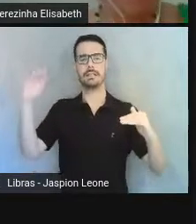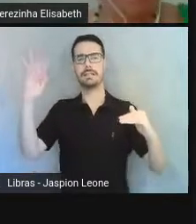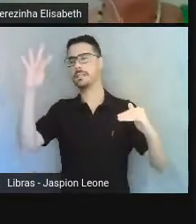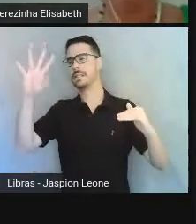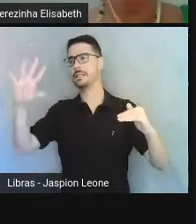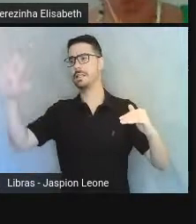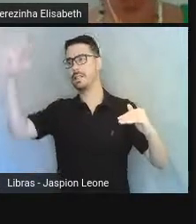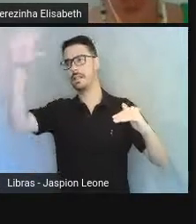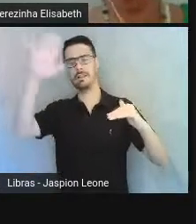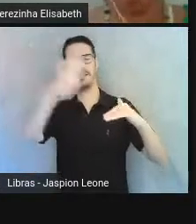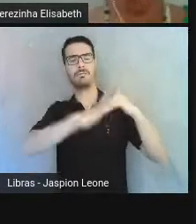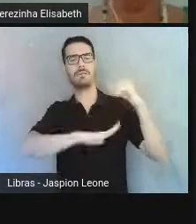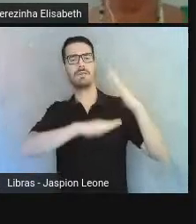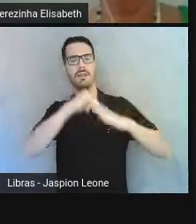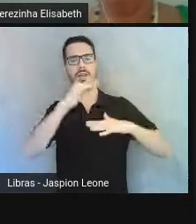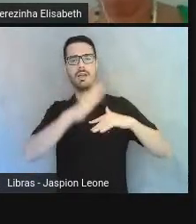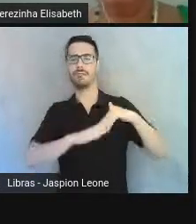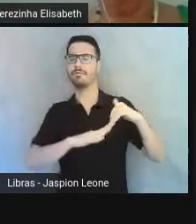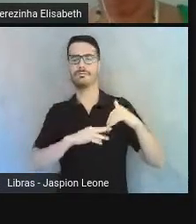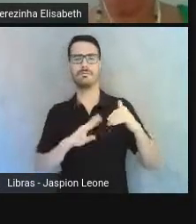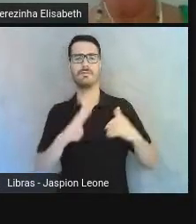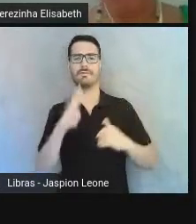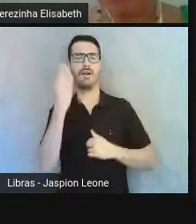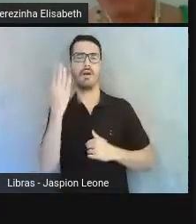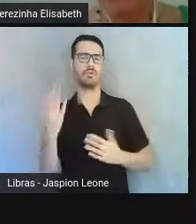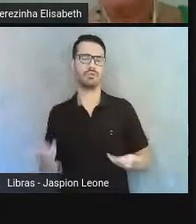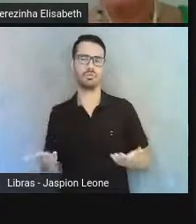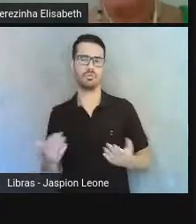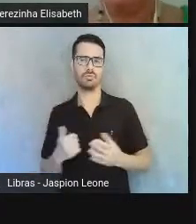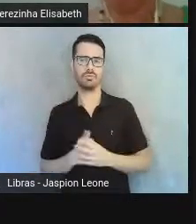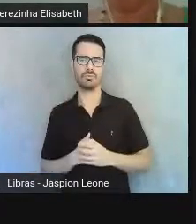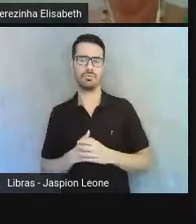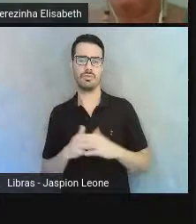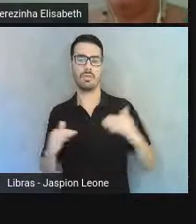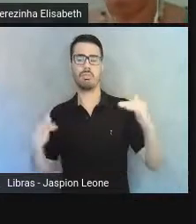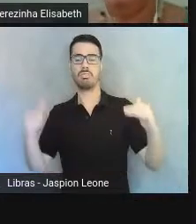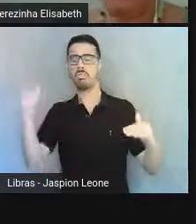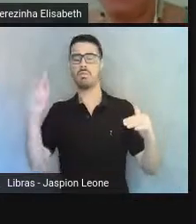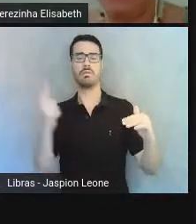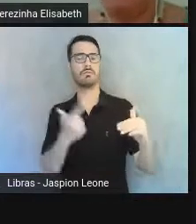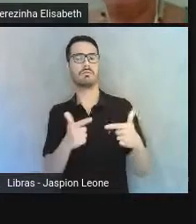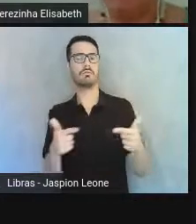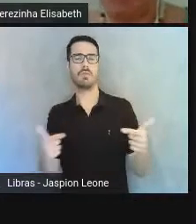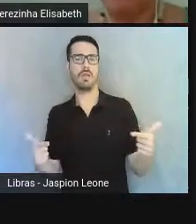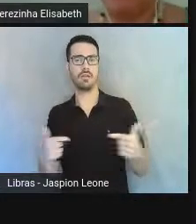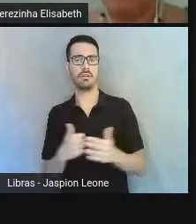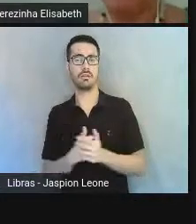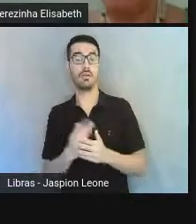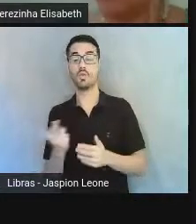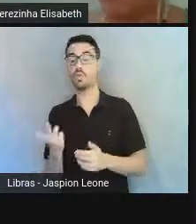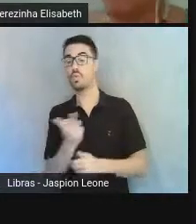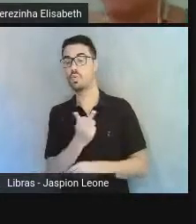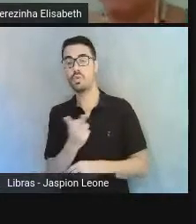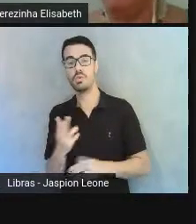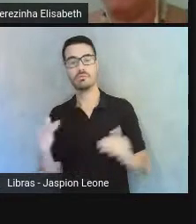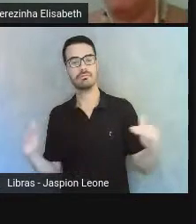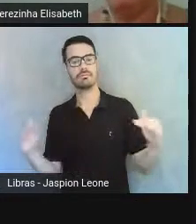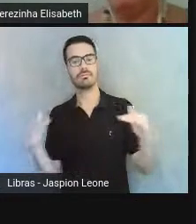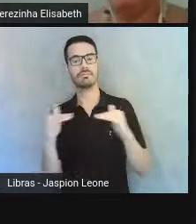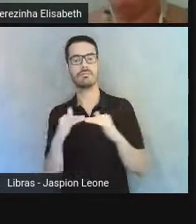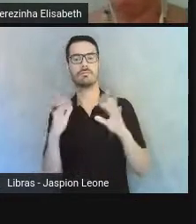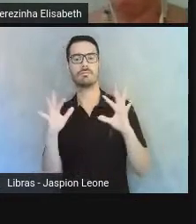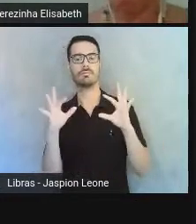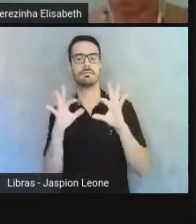uma dicotomia falsa. A hierarquia é uma hierarquia falsa. As duas são importantes. E a teoria